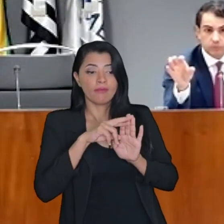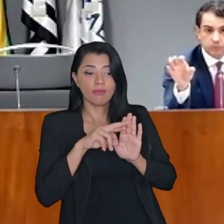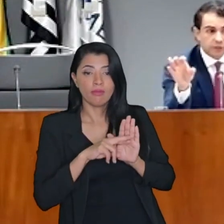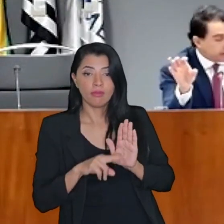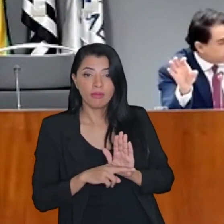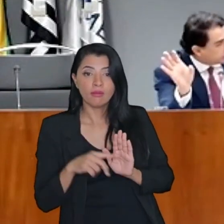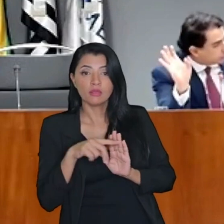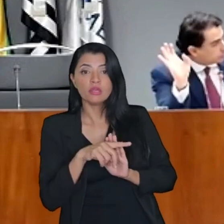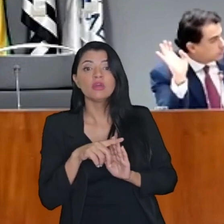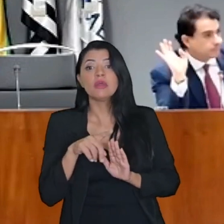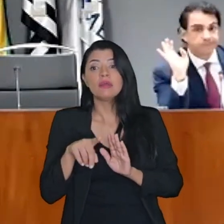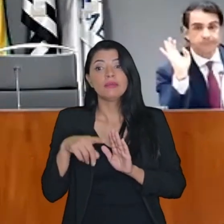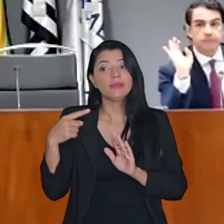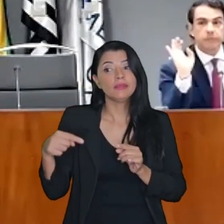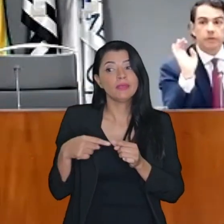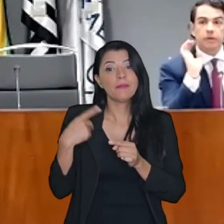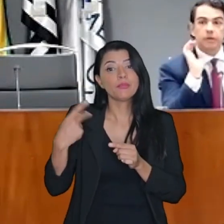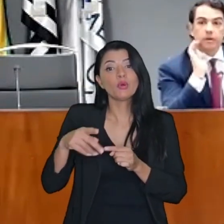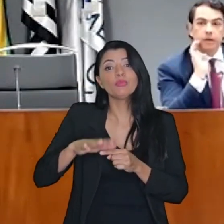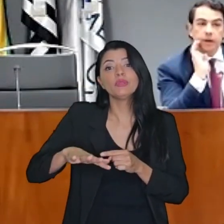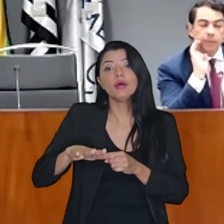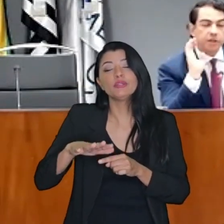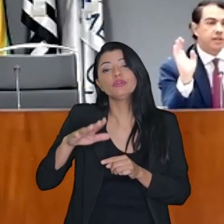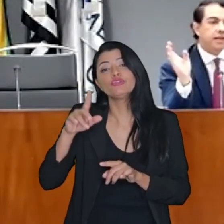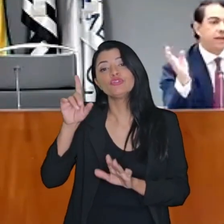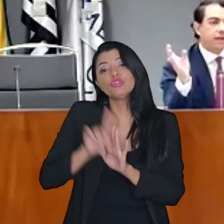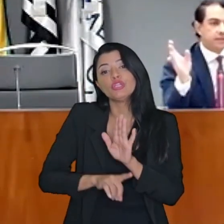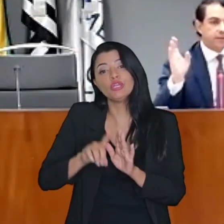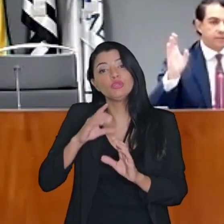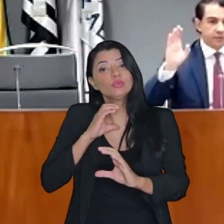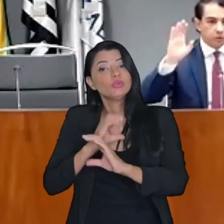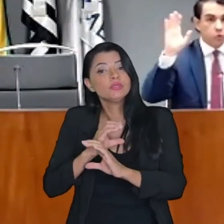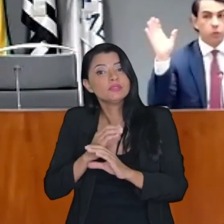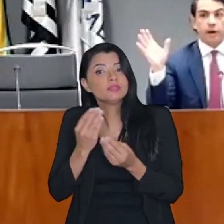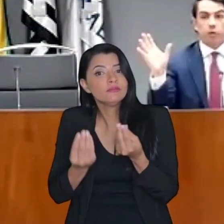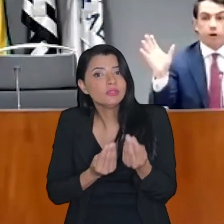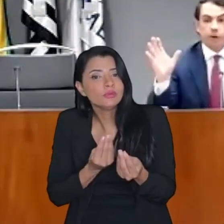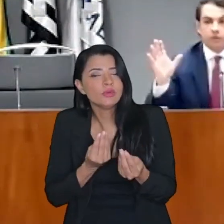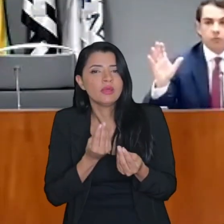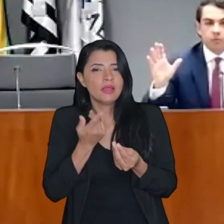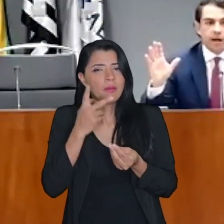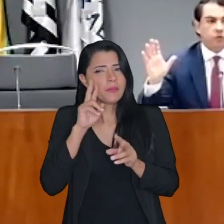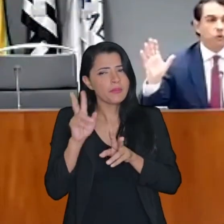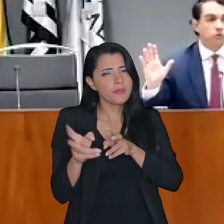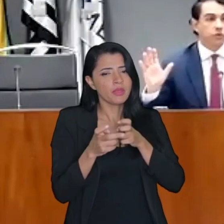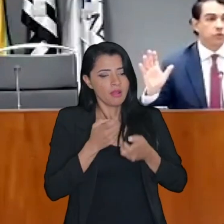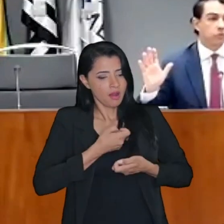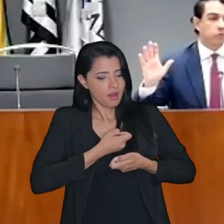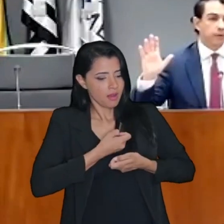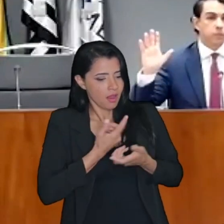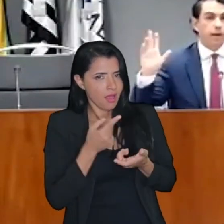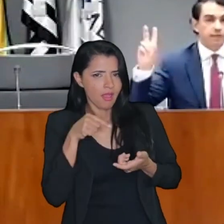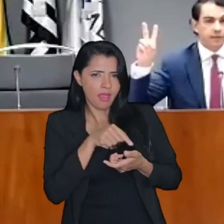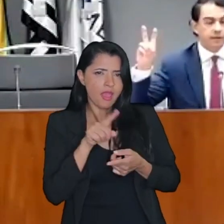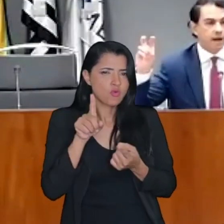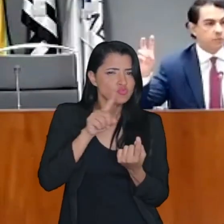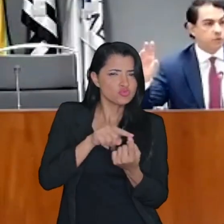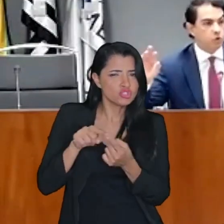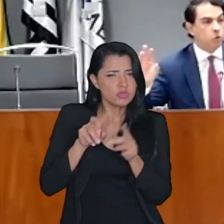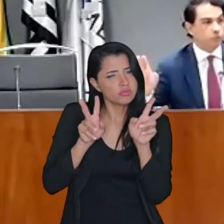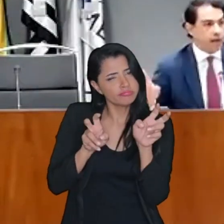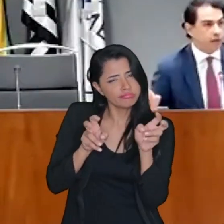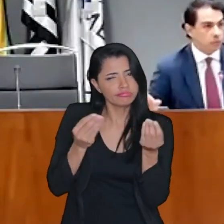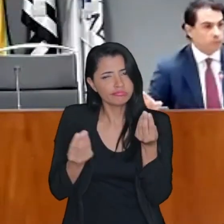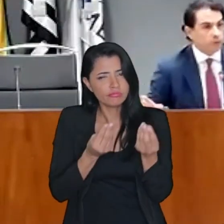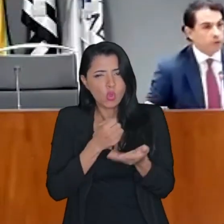critérios de direito civil. Na medida em que se vislumbra a colaboração premiada como sendo uma espécie, entre aspas,